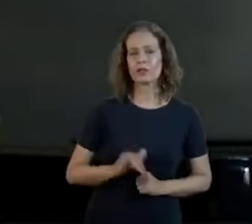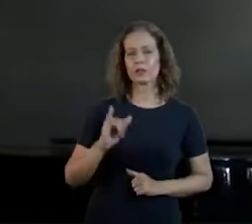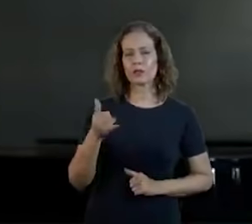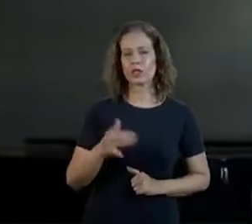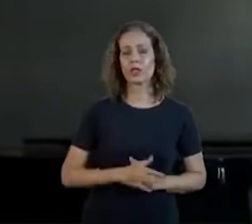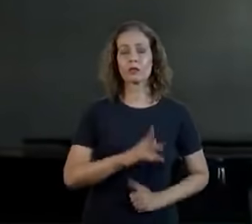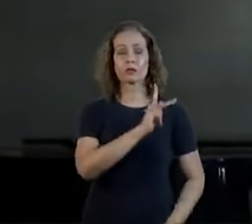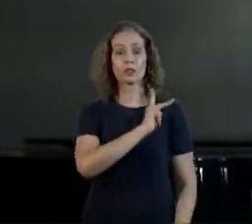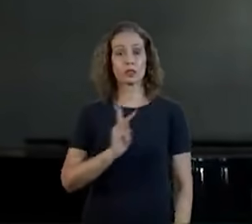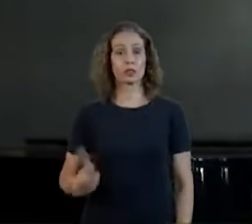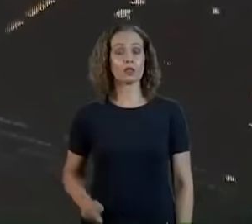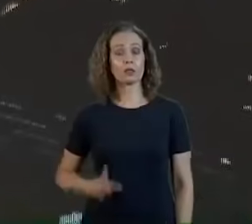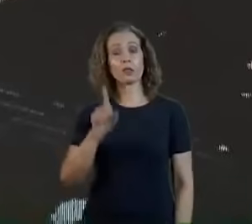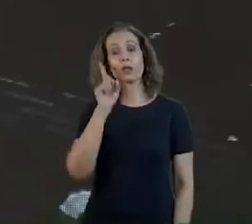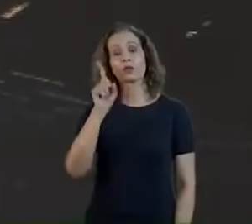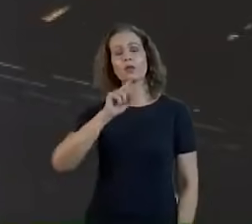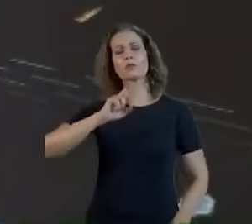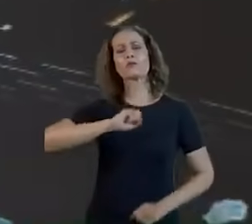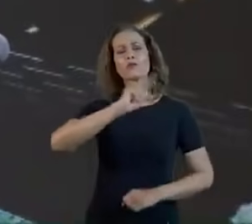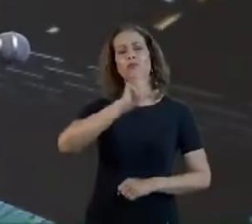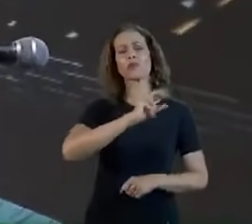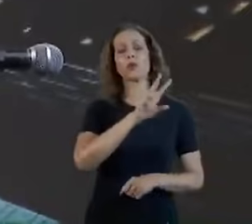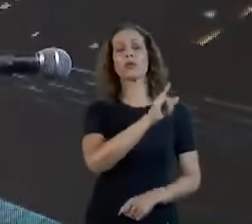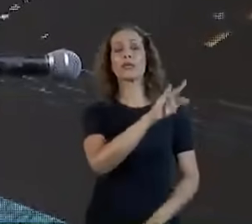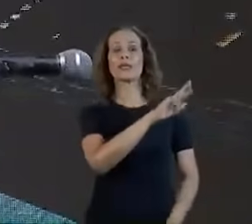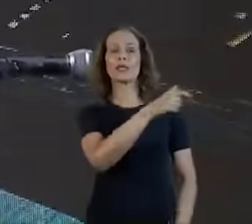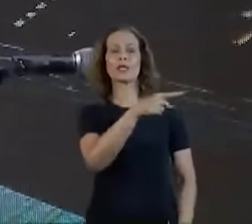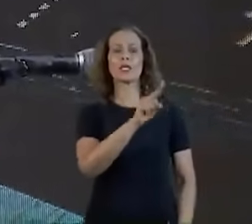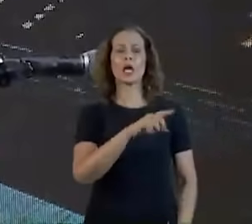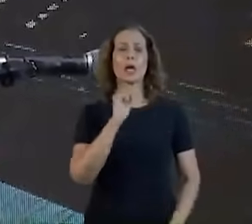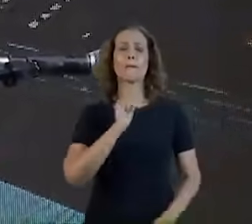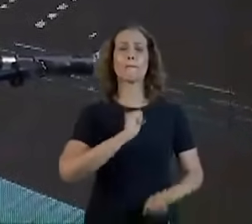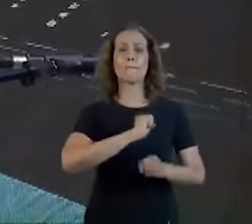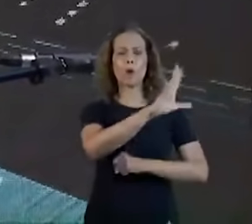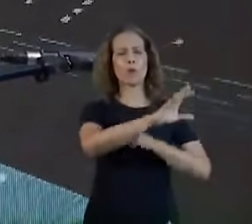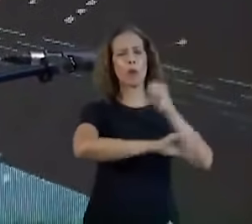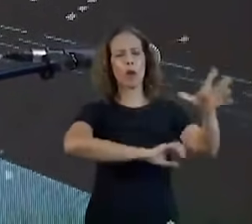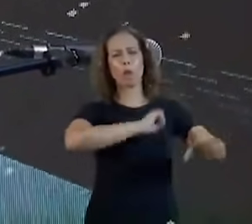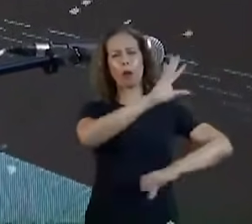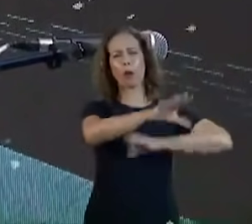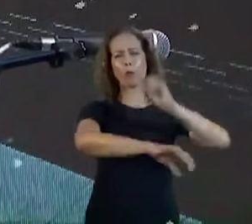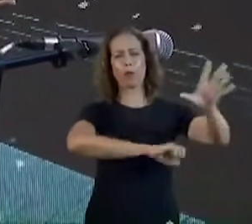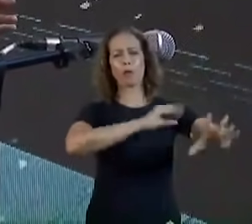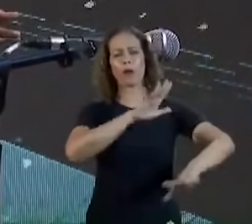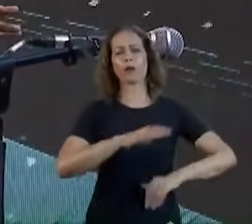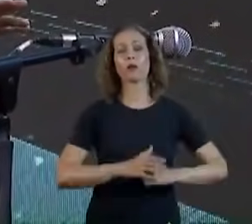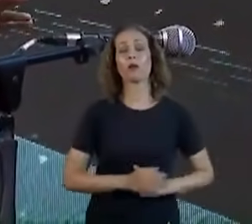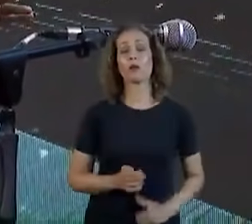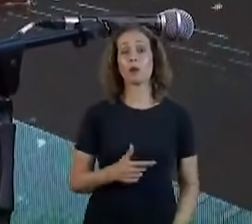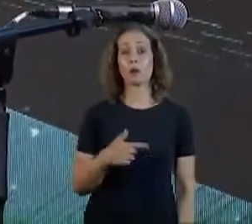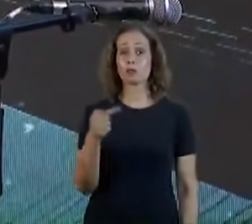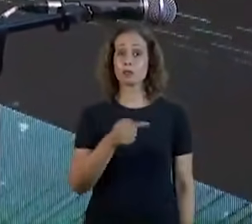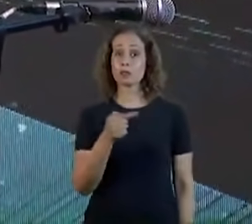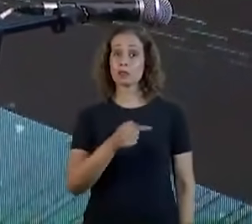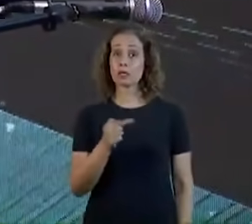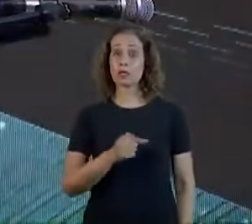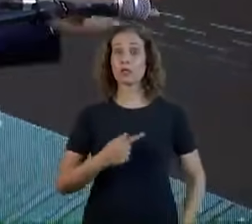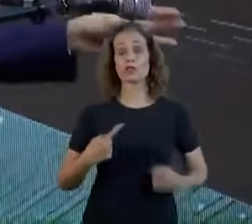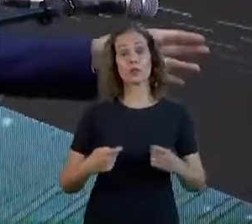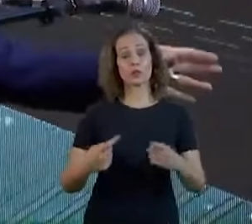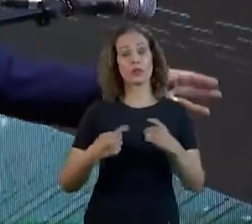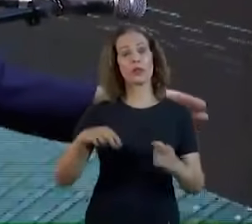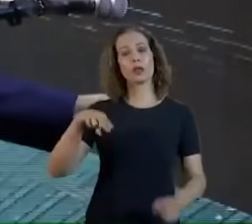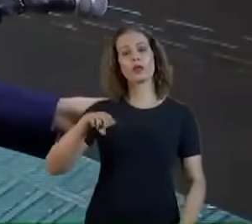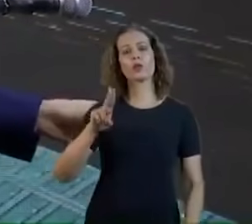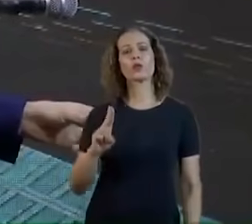bombas no Irã, o Irã contra-atacou, nós ficamos na beira da 7ª guerra nuclear, teve o maior